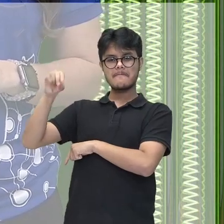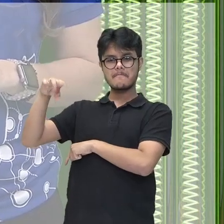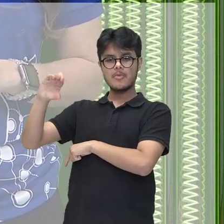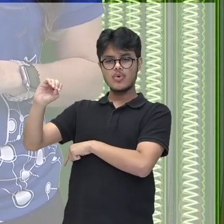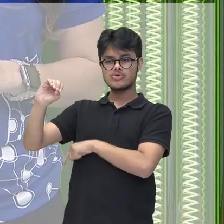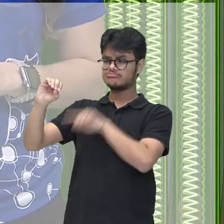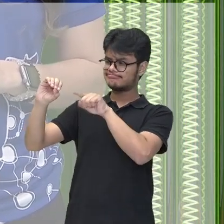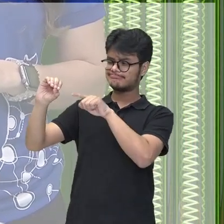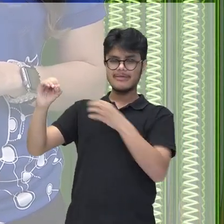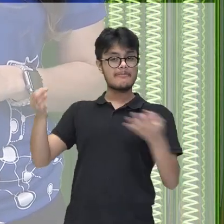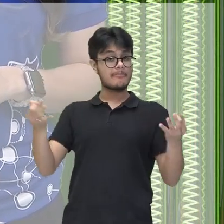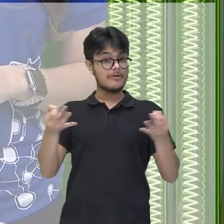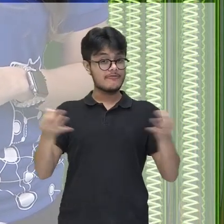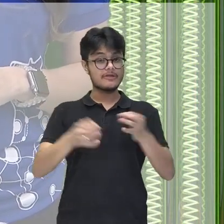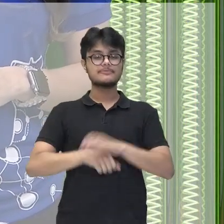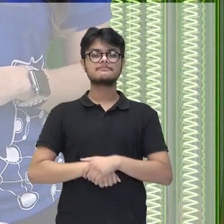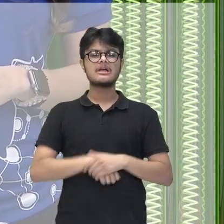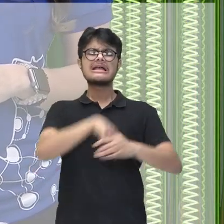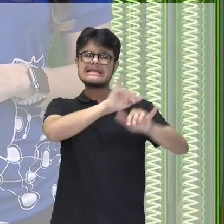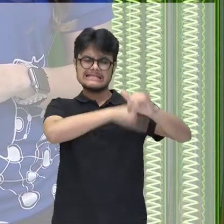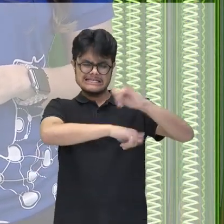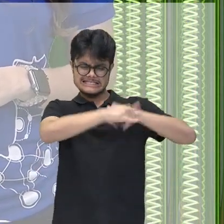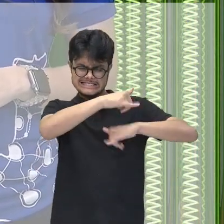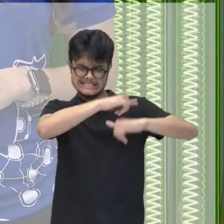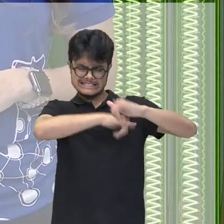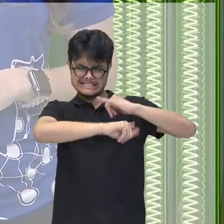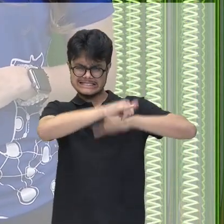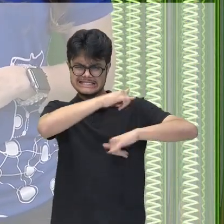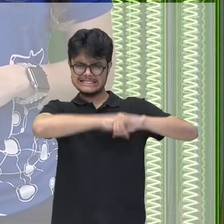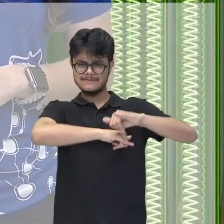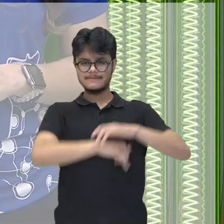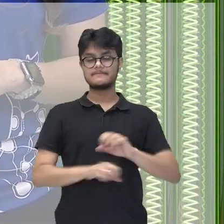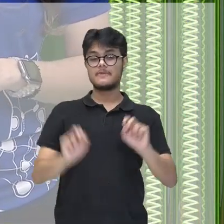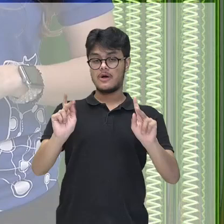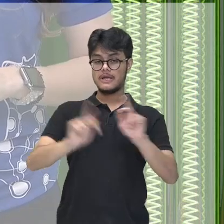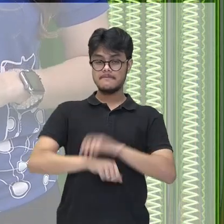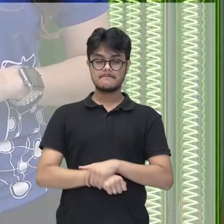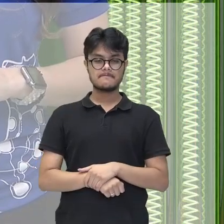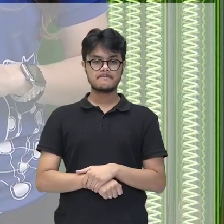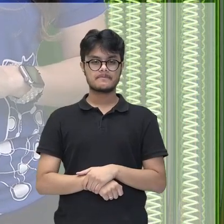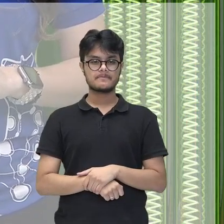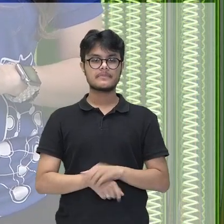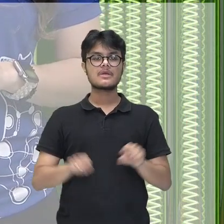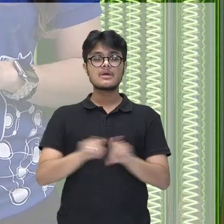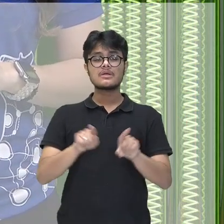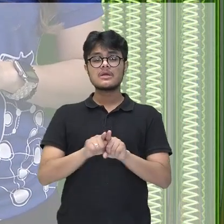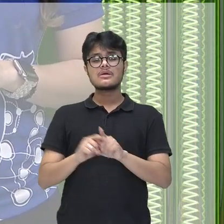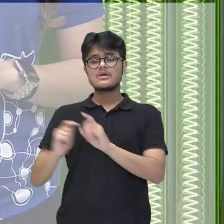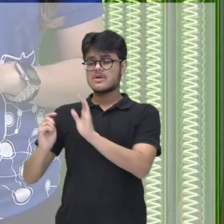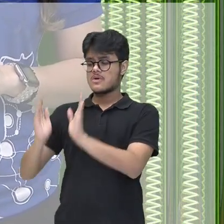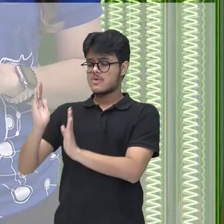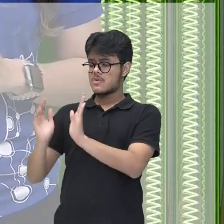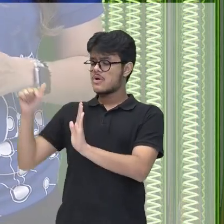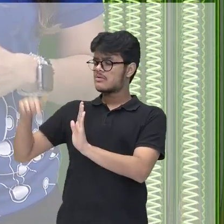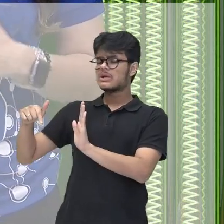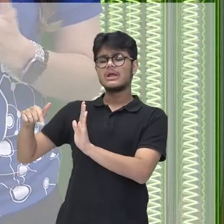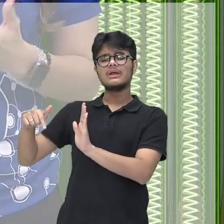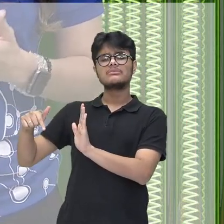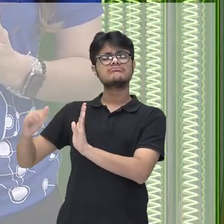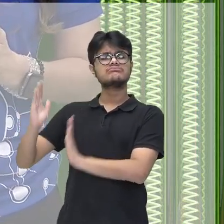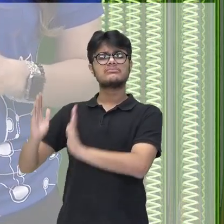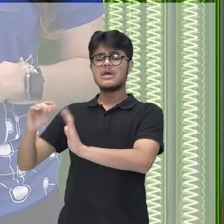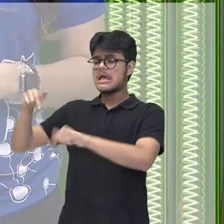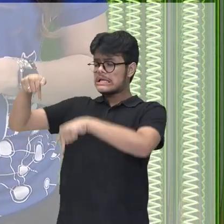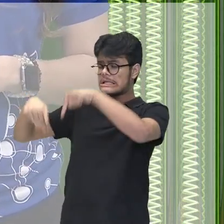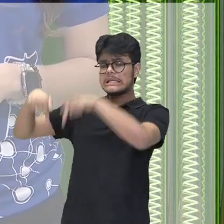ele é um carvão mais puro, que é o caso do antracito, certo? Nós temos também transformação química, né? Que são